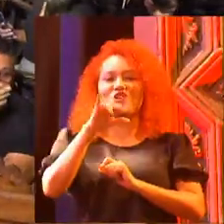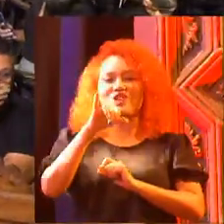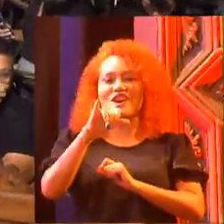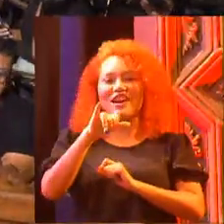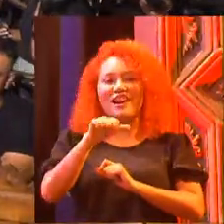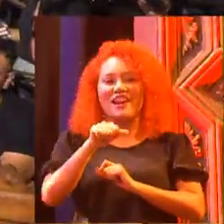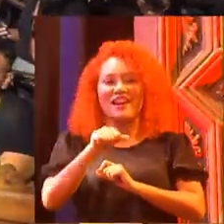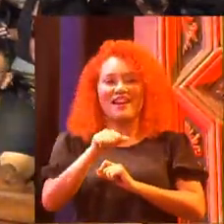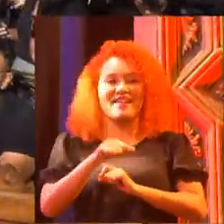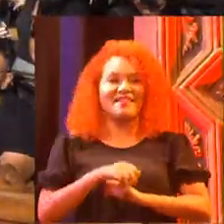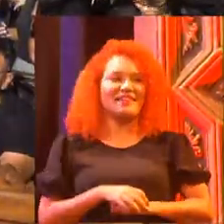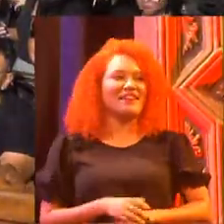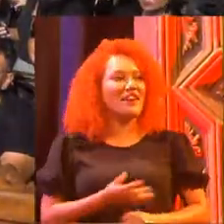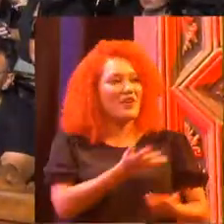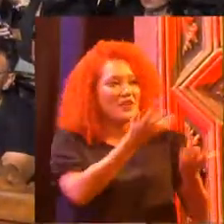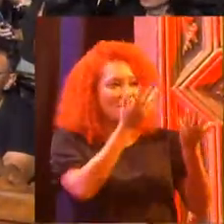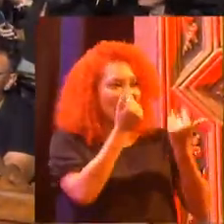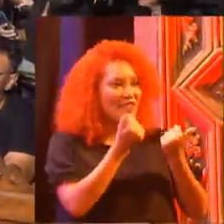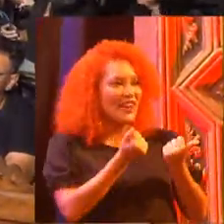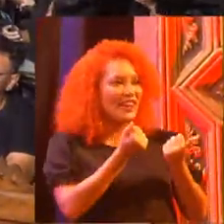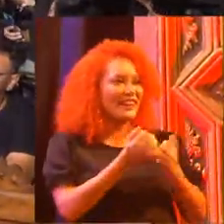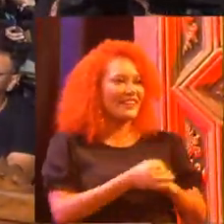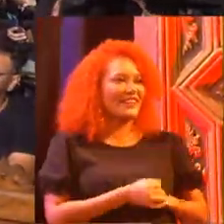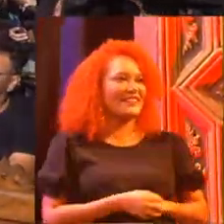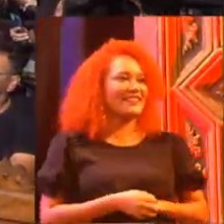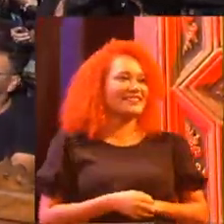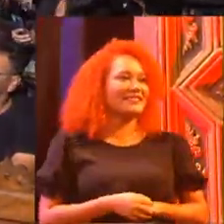Ai, que felicidade. Vem cá, Júlia, receber o prêmio.